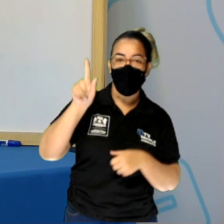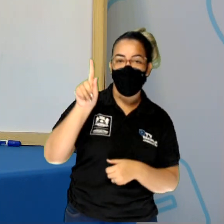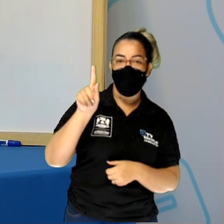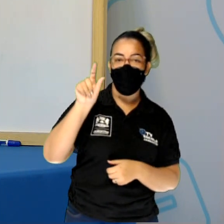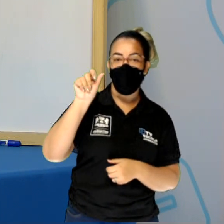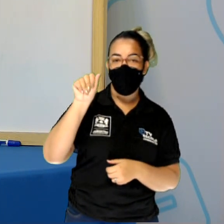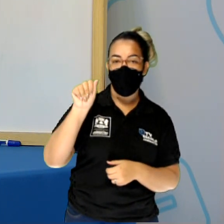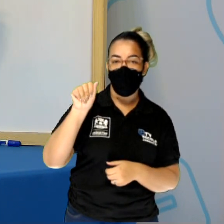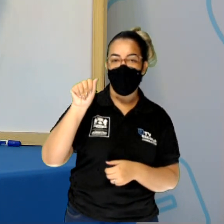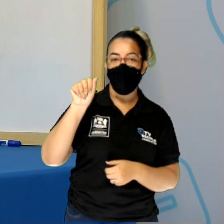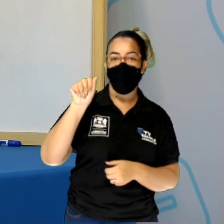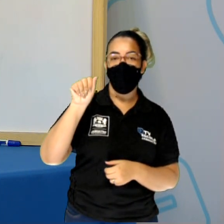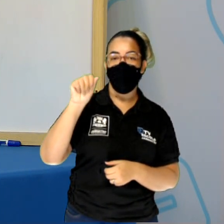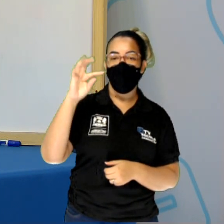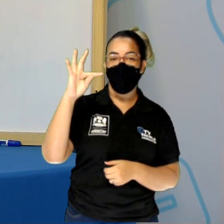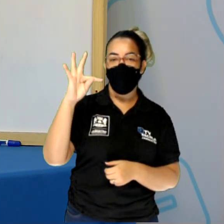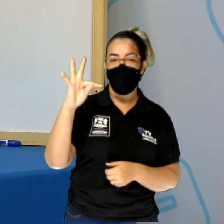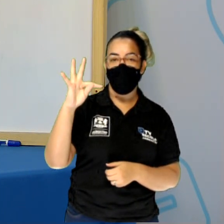gata.